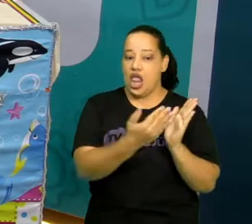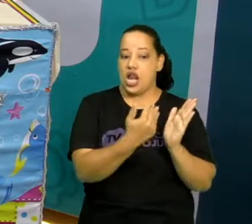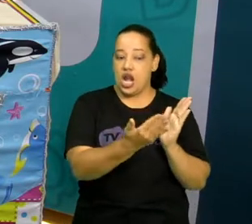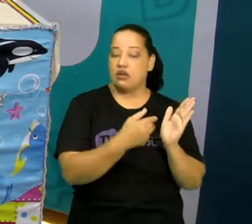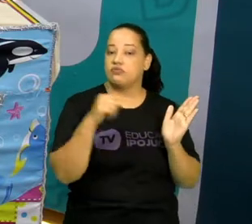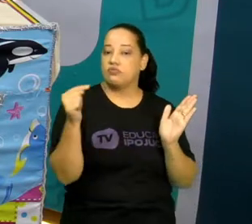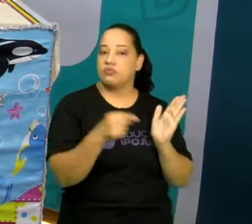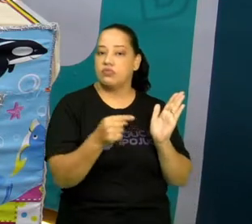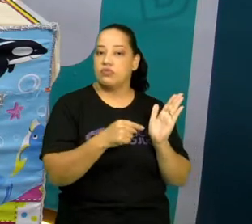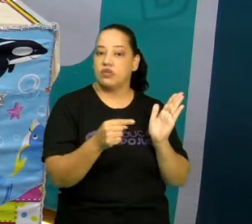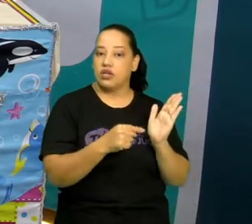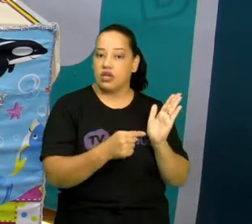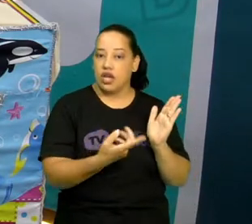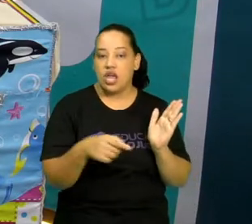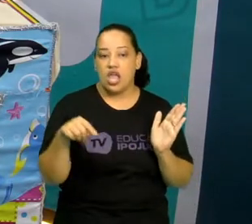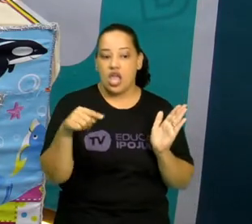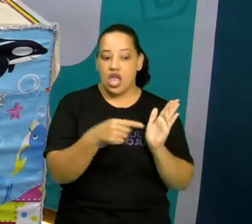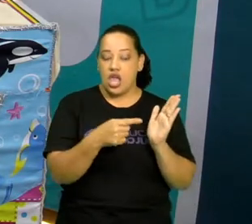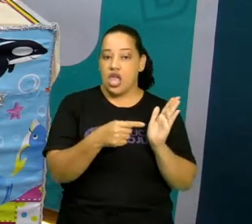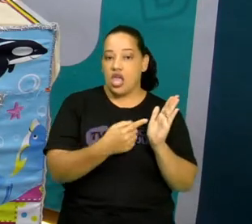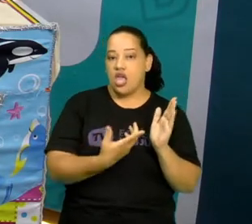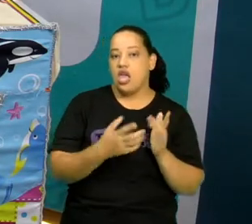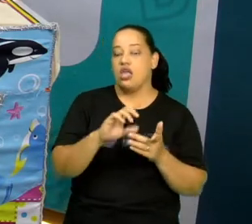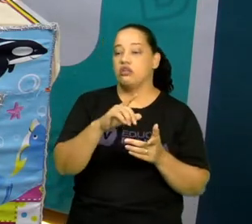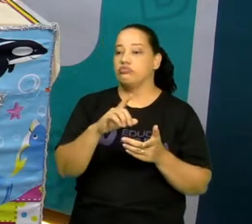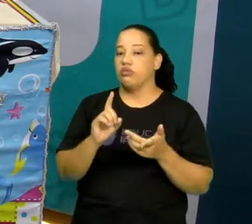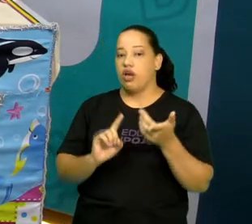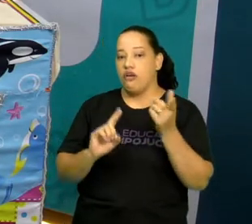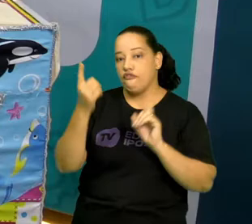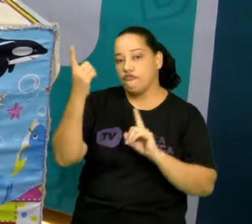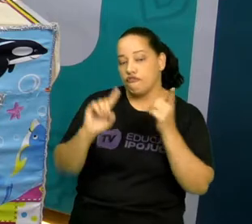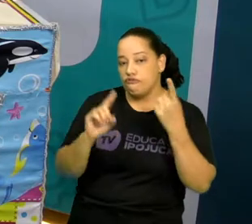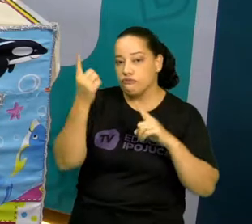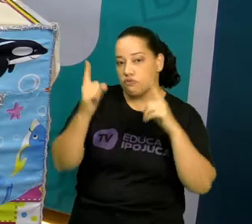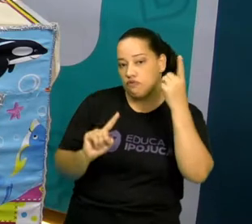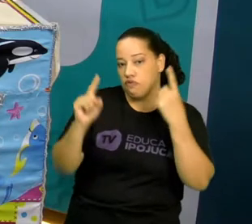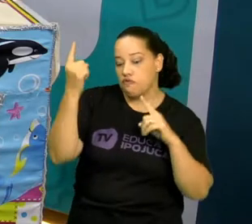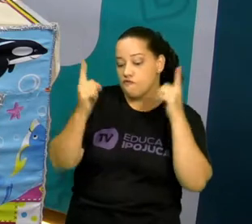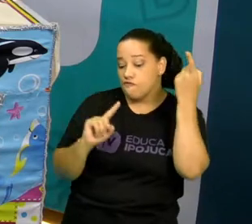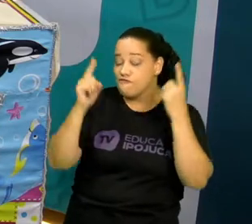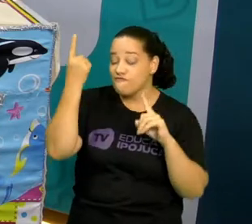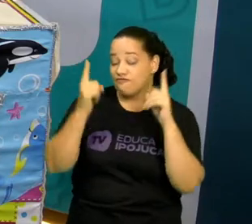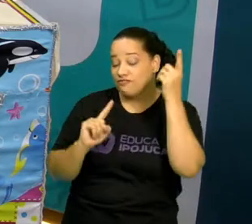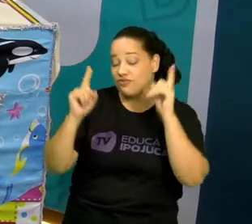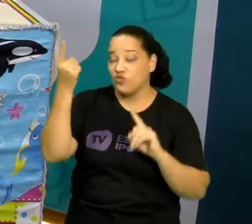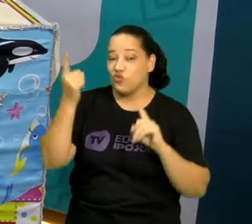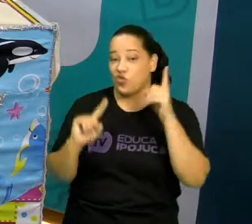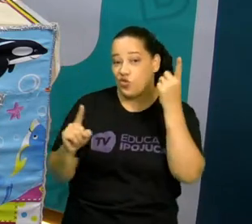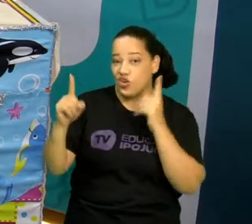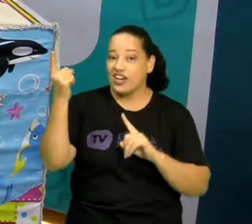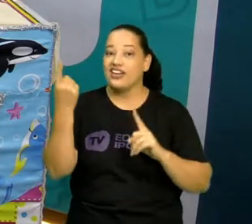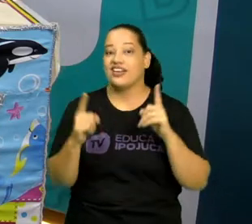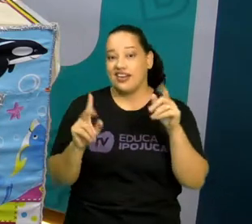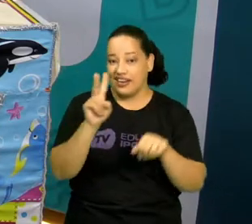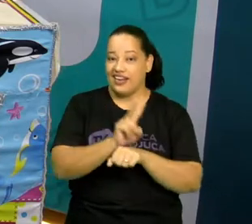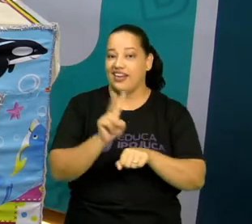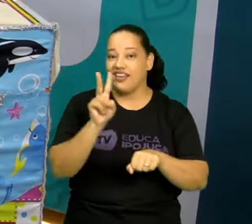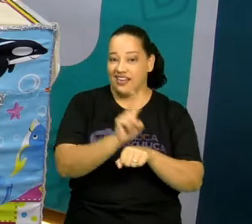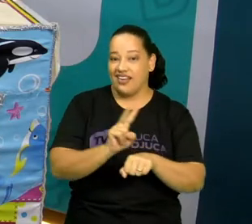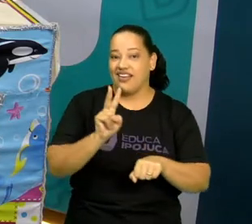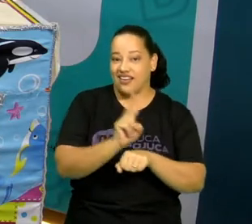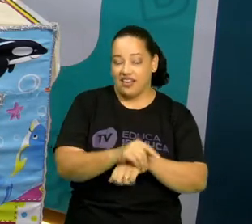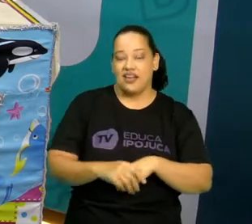livro é O Guardião da Folia. Olha da que legal. Folia de carnaval? Isso mesmo, leiturinha.